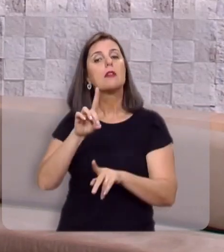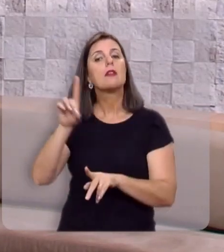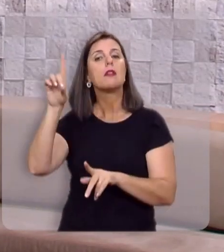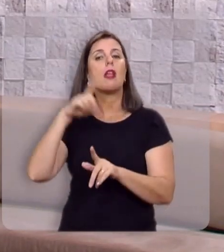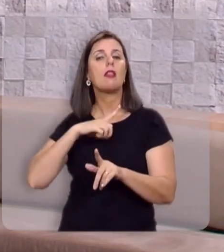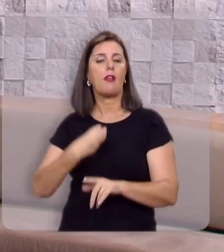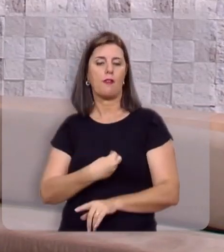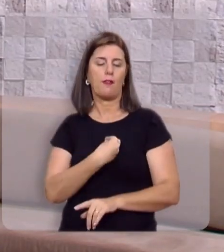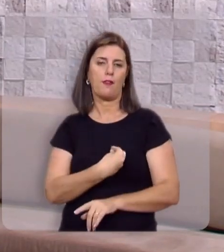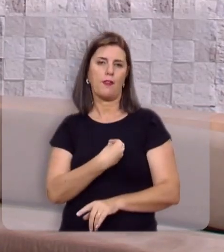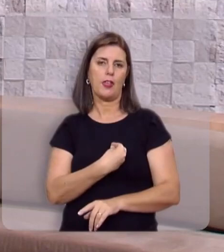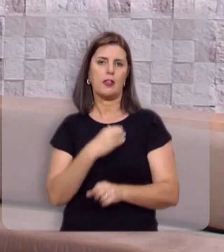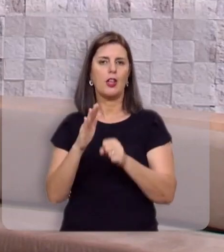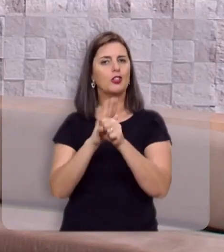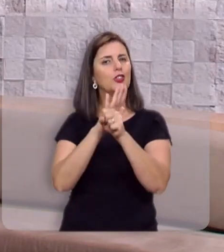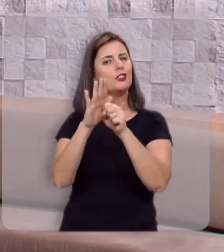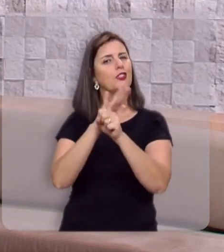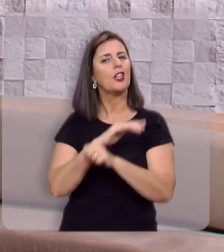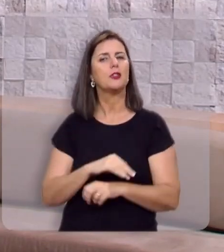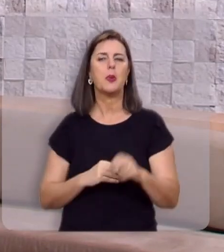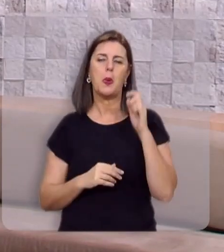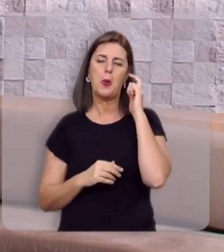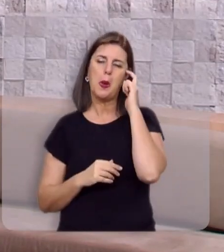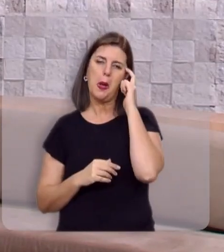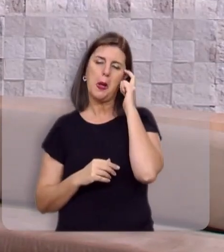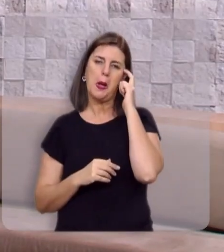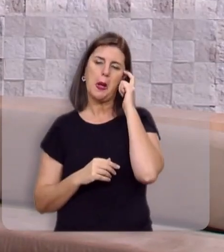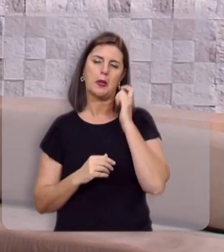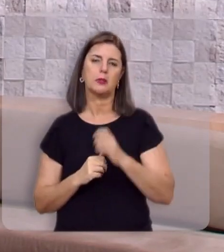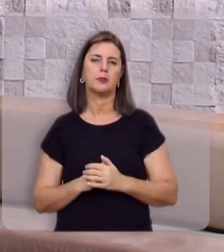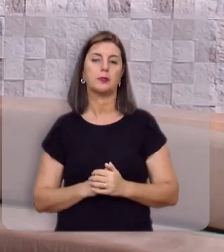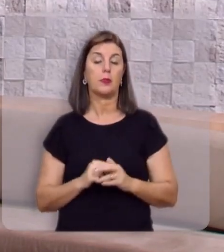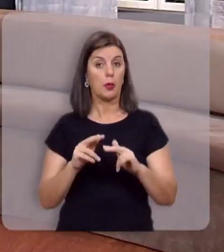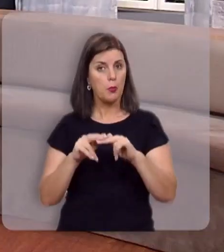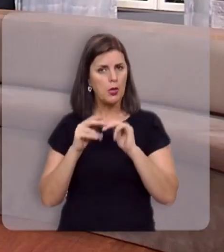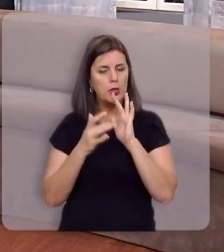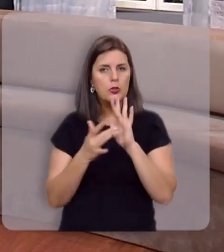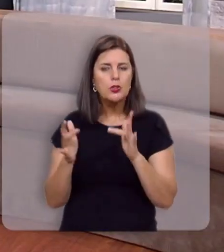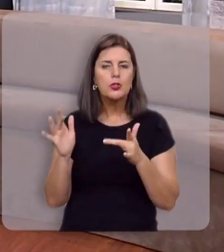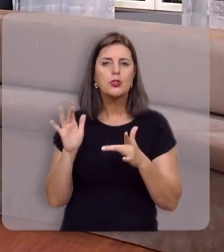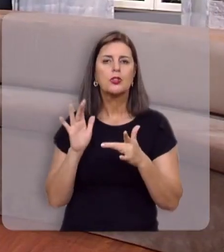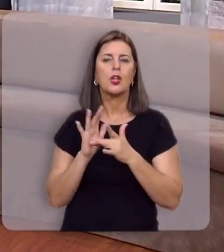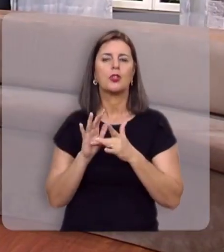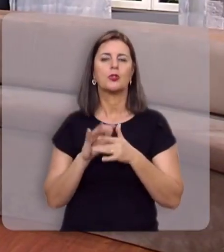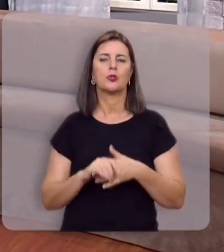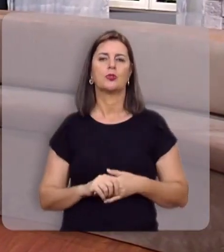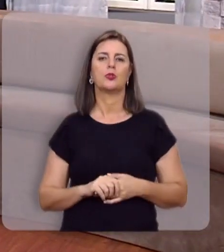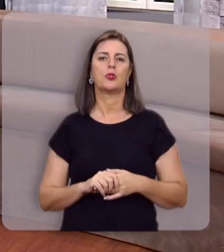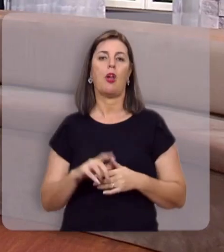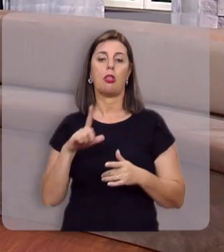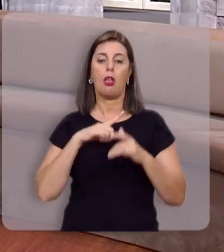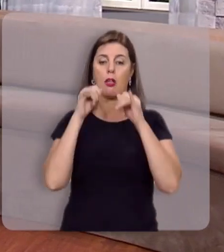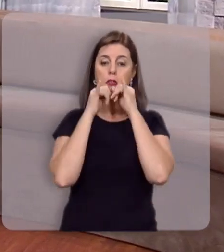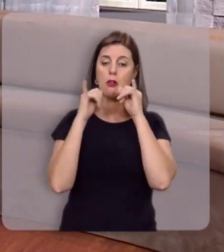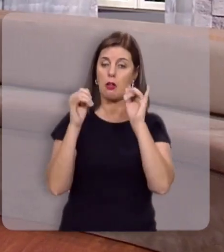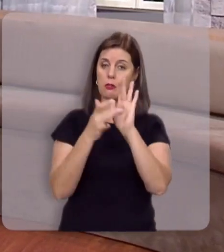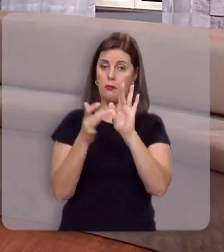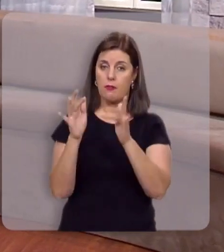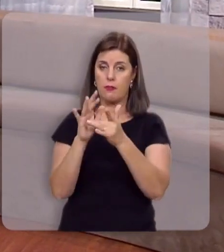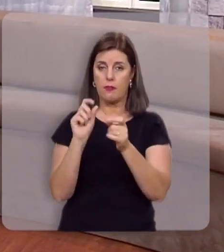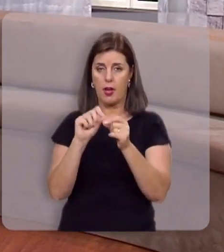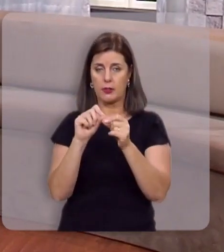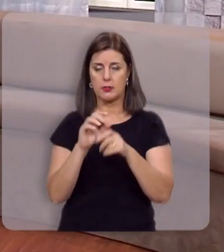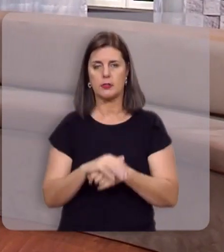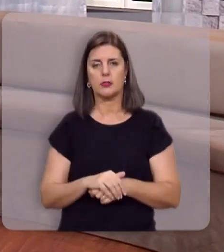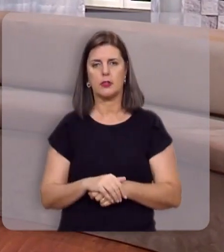presença dEle que tem vida e vida em abundância. Por isso Jesus tem uma declaração a